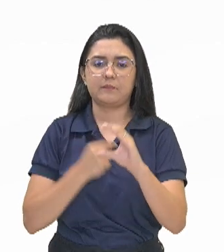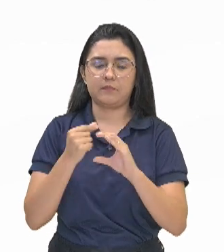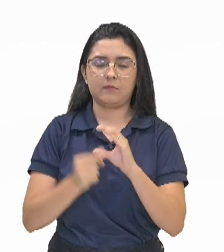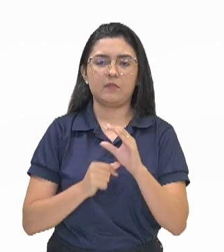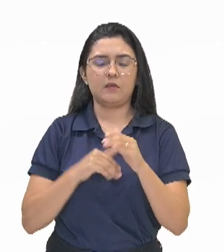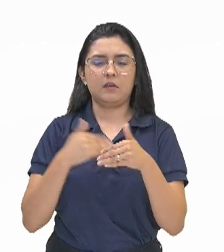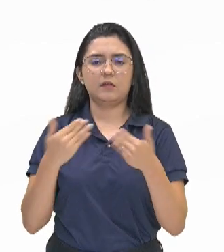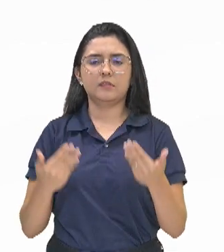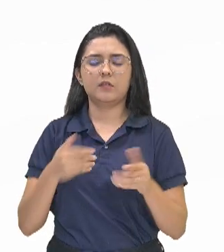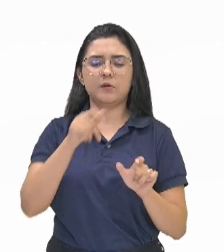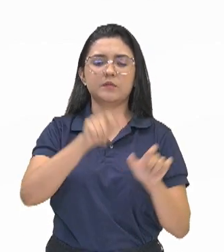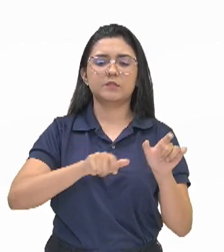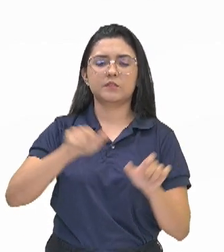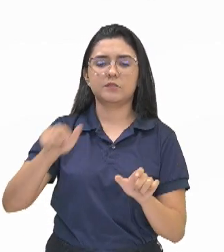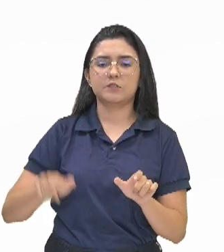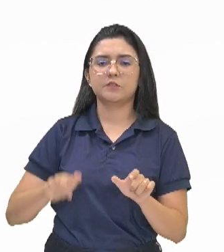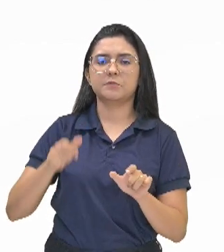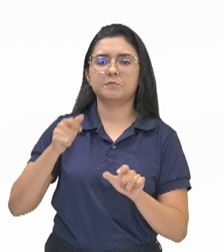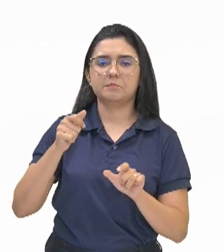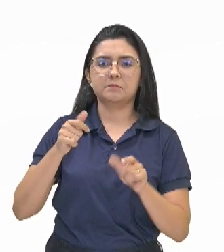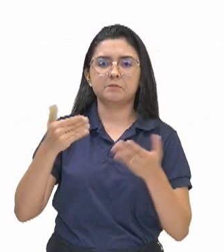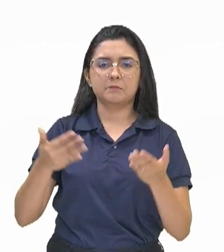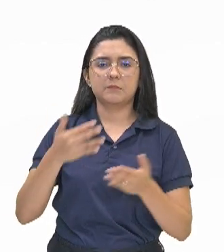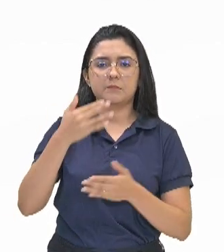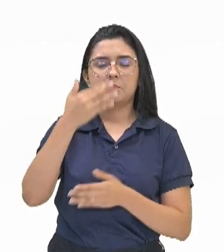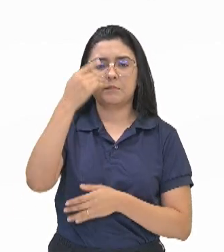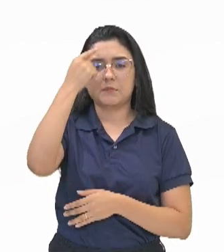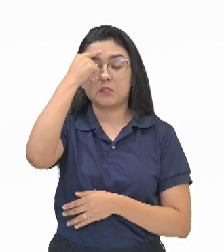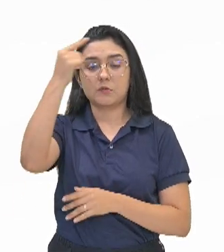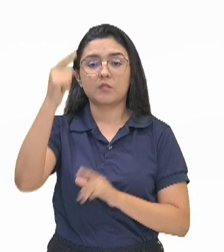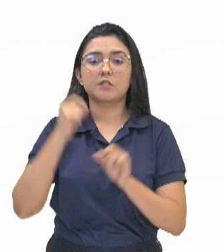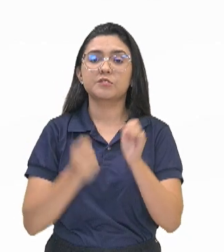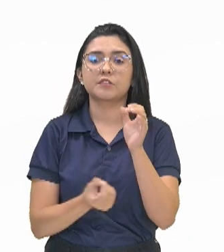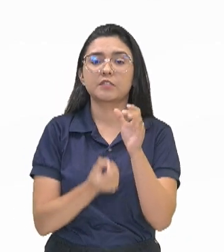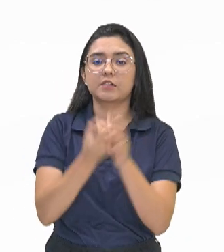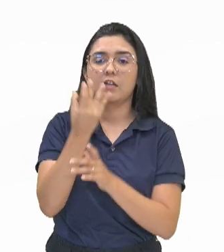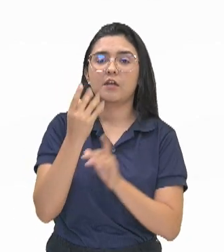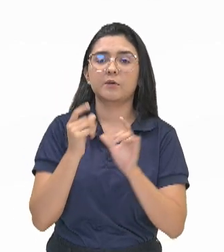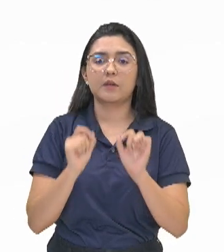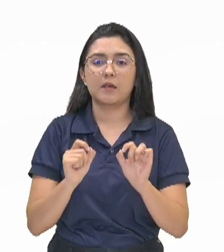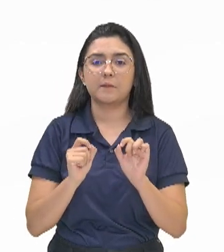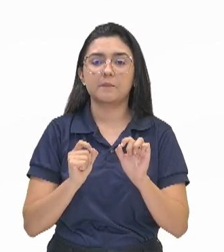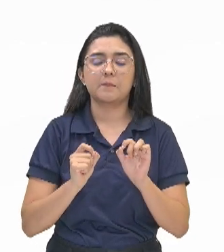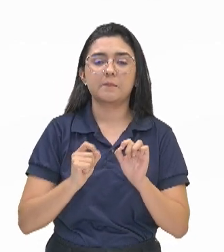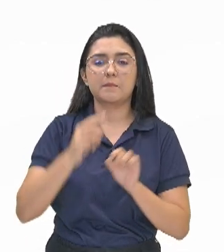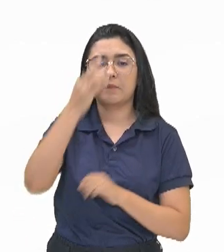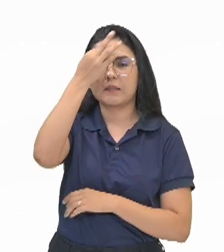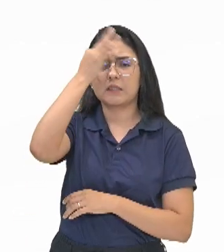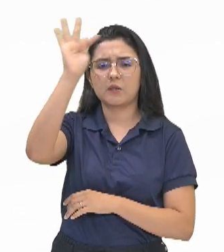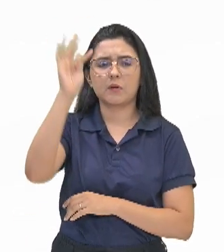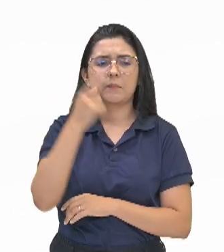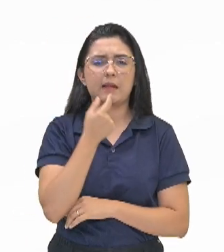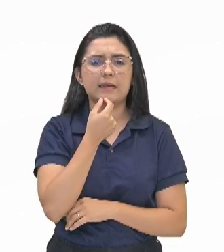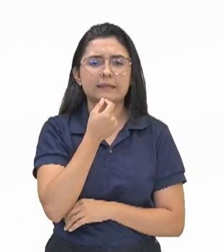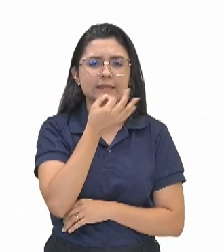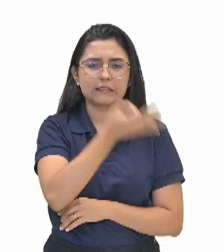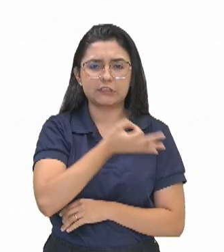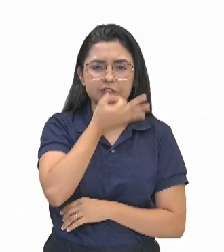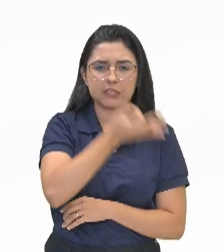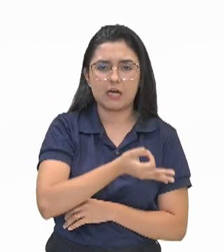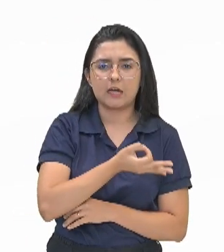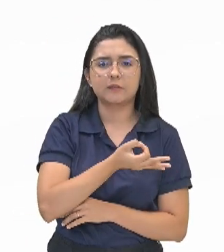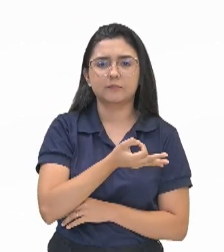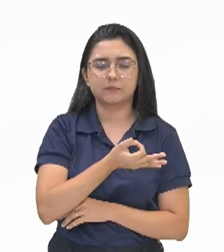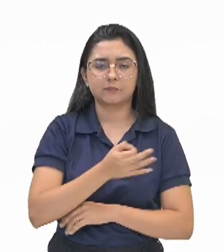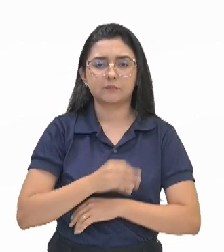esses pensadores dessa escola de Frankfurt, eles criaram então uma teoria para criticar, né,